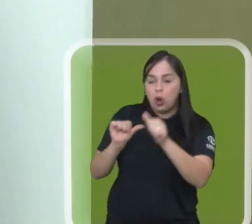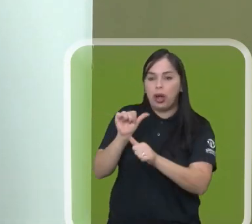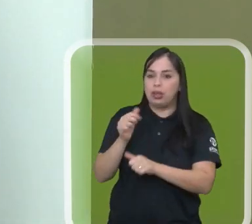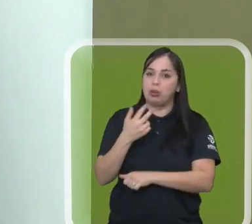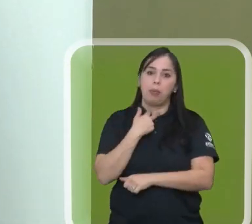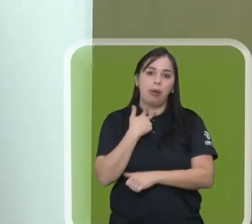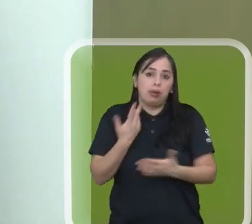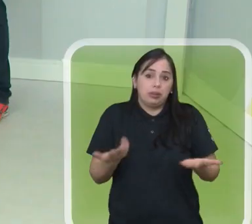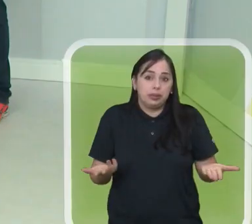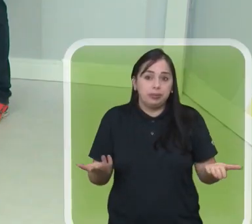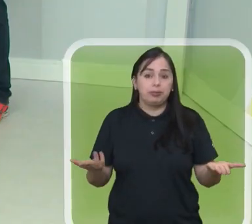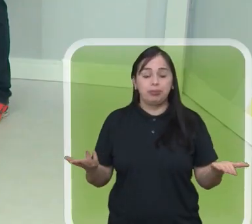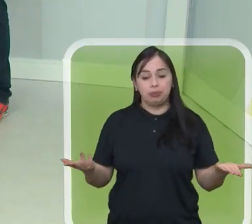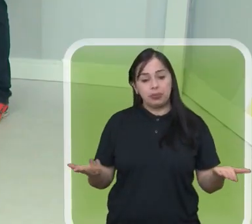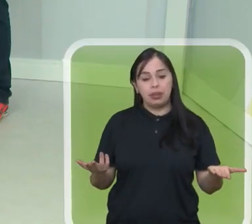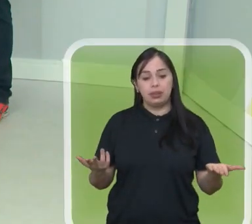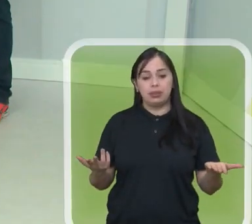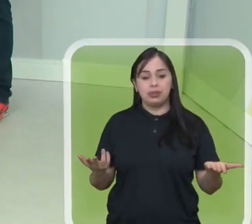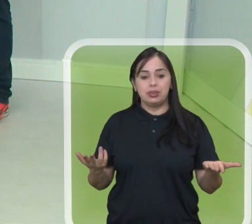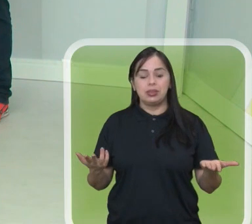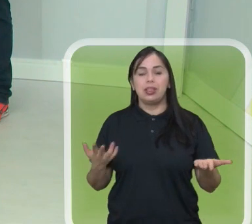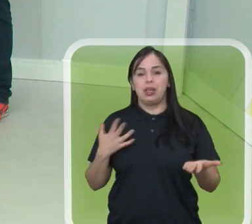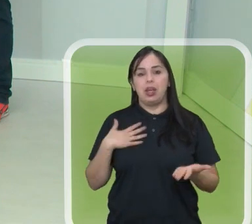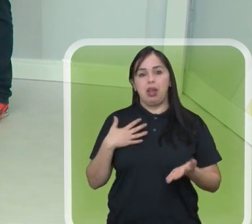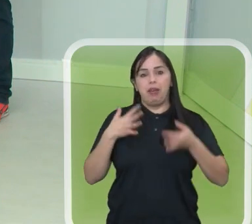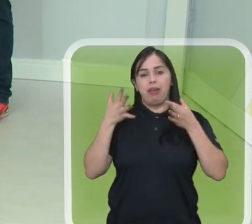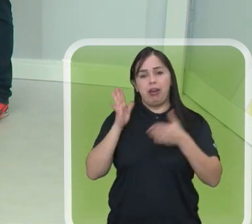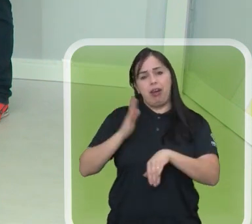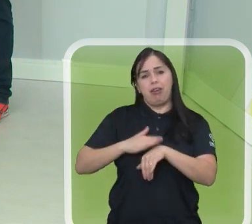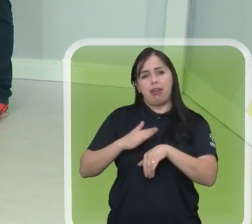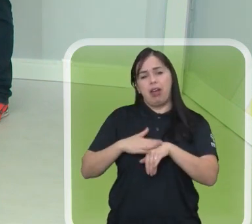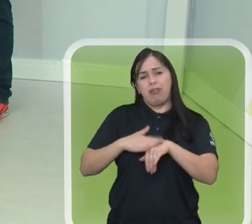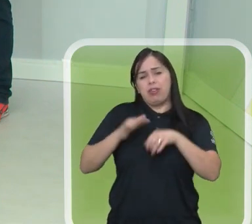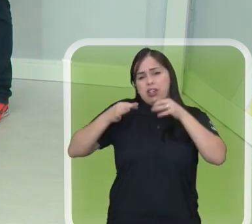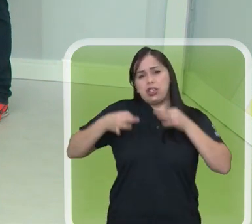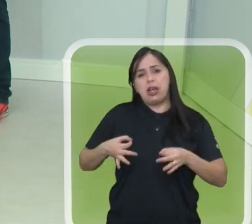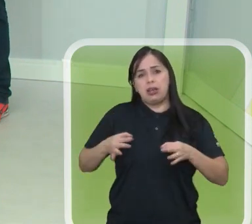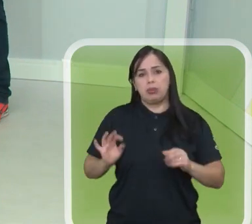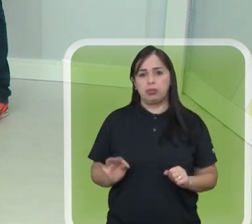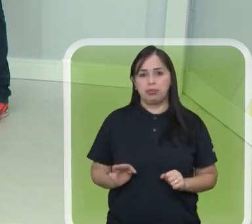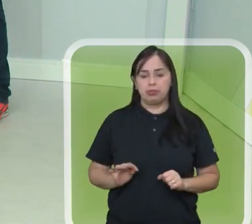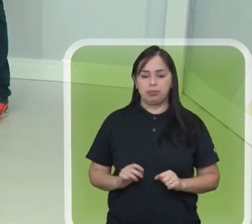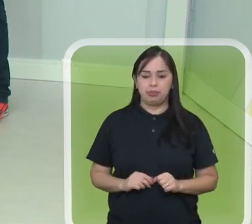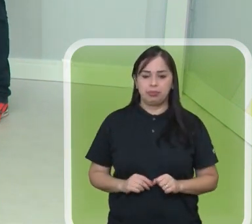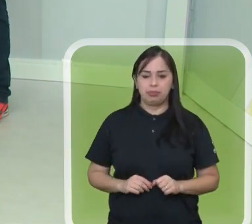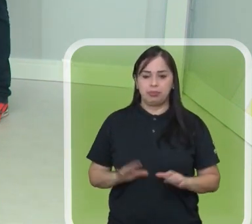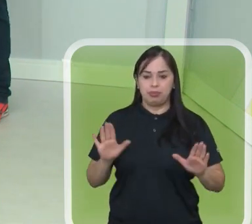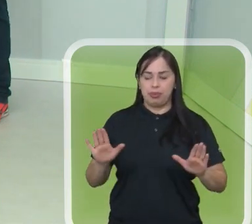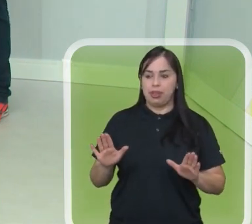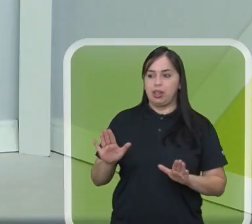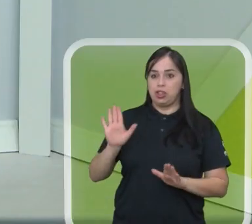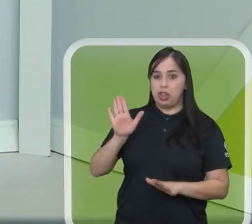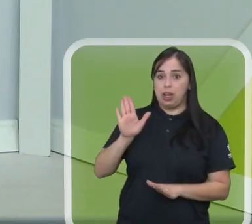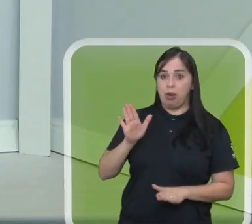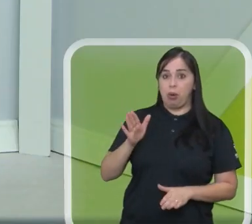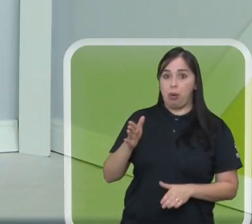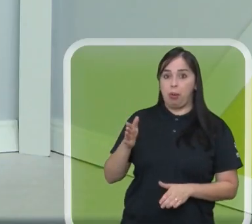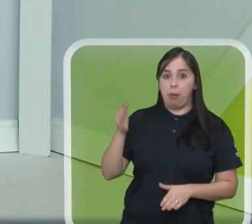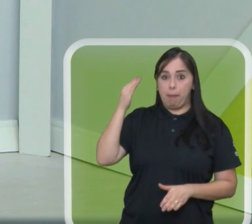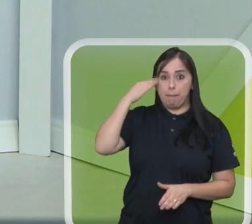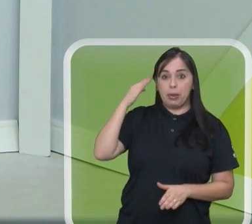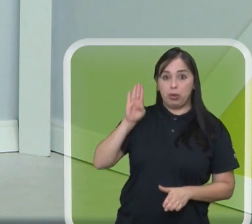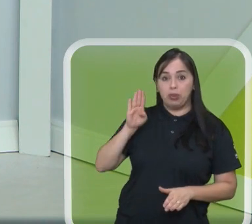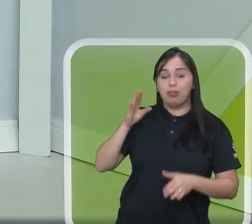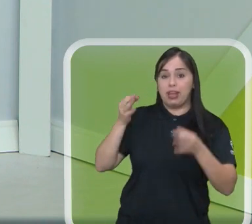acreditar. Então, eu acho que eu fiz correto naquele momento de não trocar de treinador. Certo. Eu já vou passar a bola para o Bruno, mas antes, a gente vai